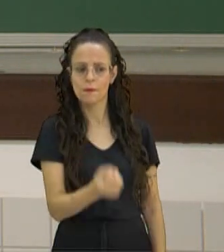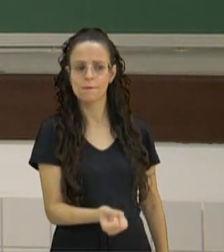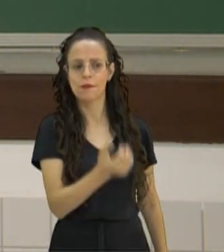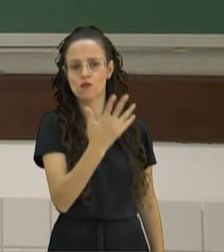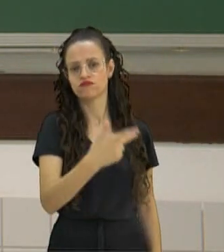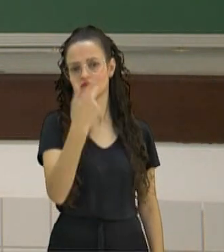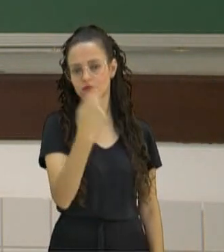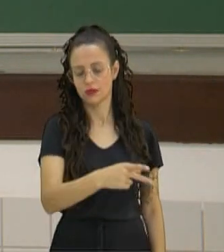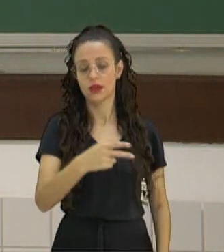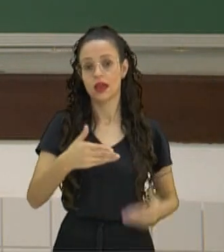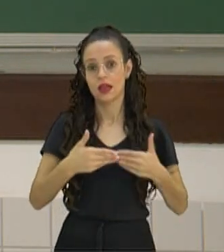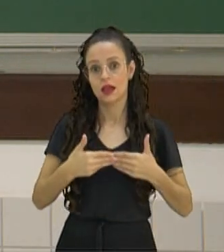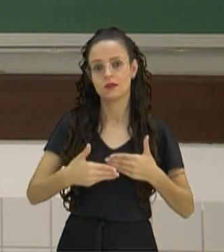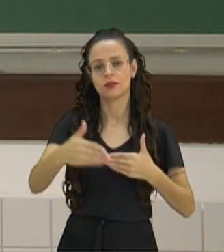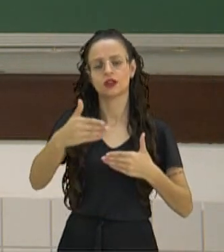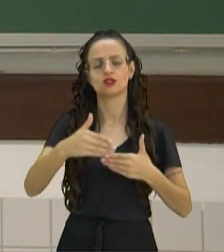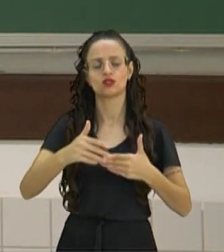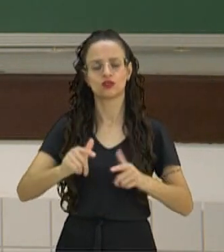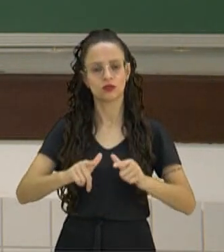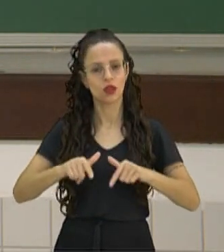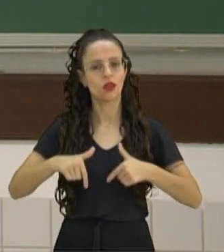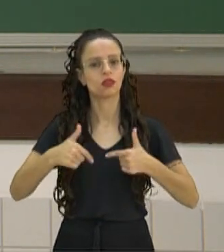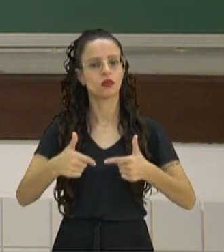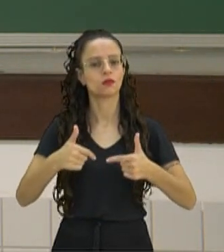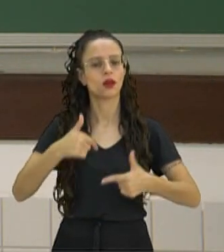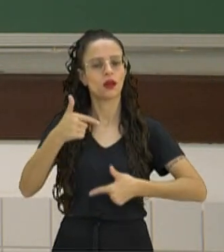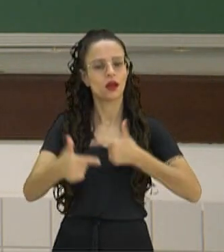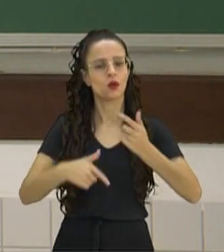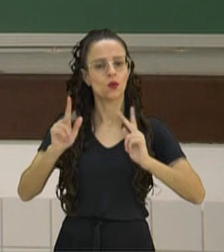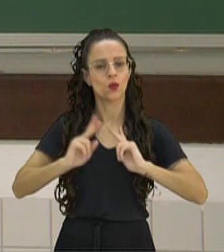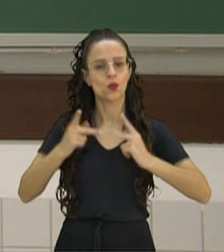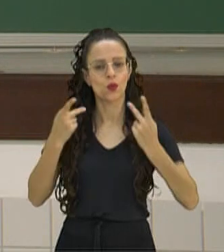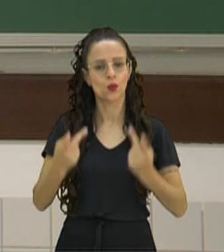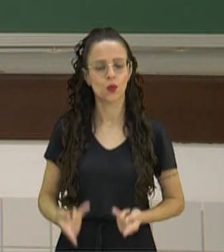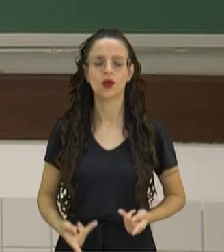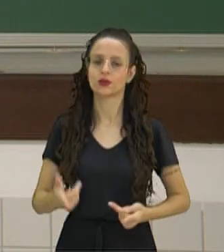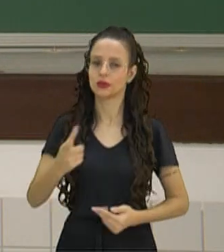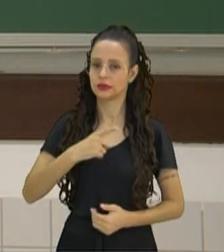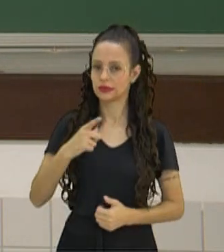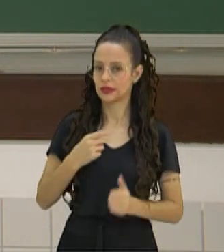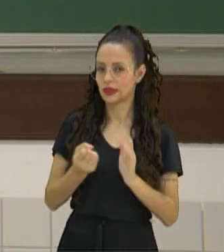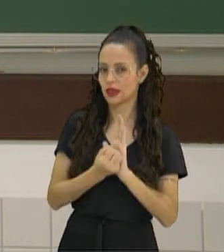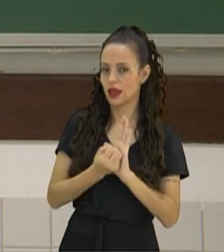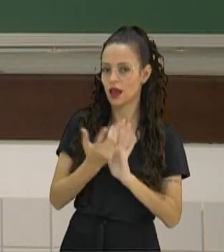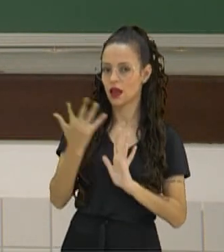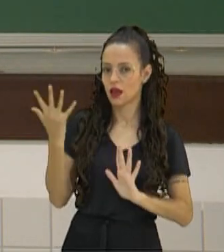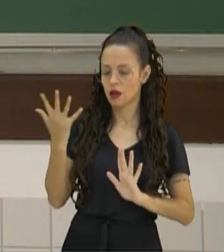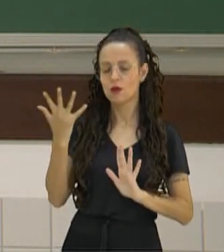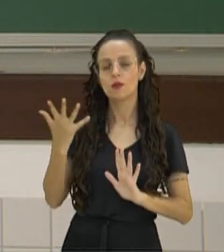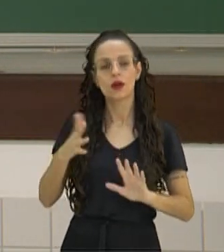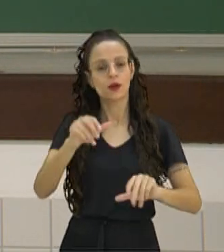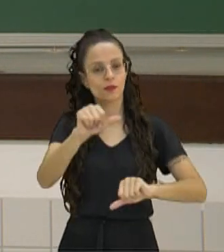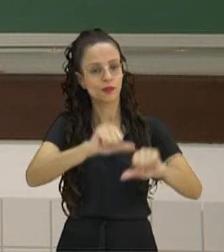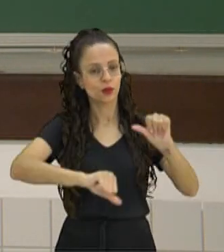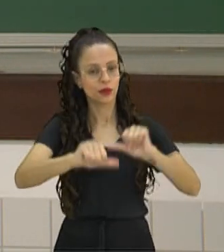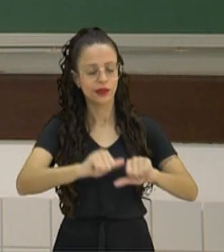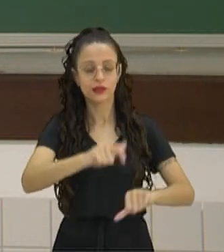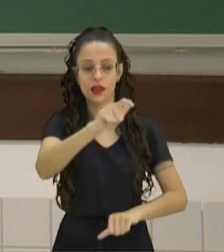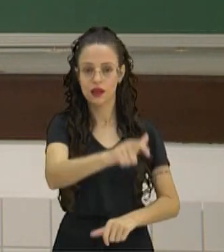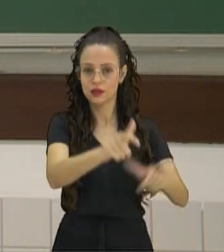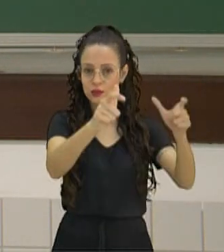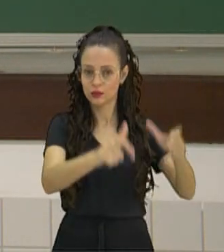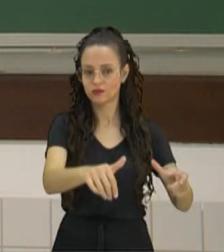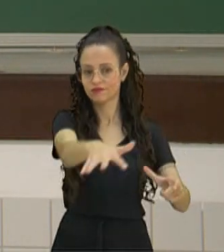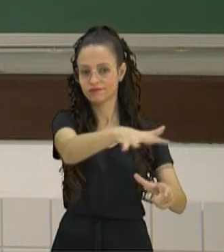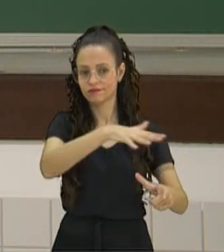e que a partir das atividades e do trabalho humano a gente vai ter ali algumas mudanças nesse espaço geográfico,